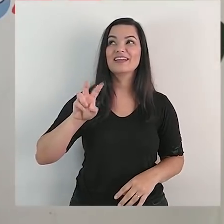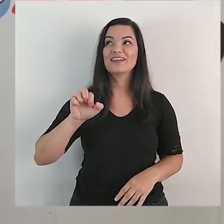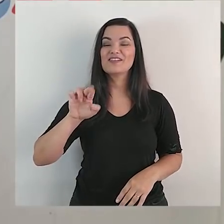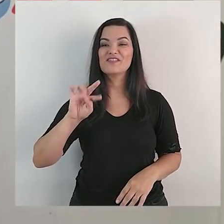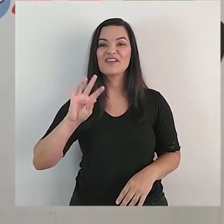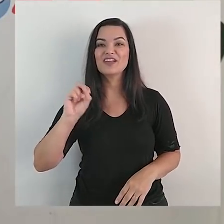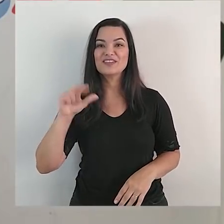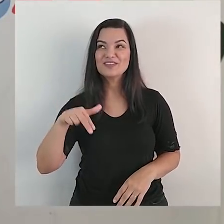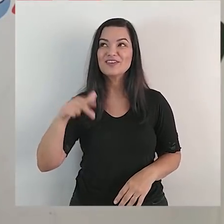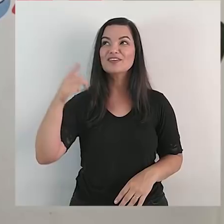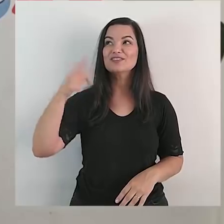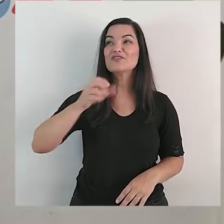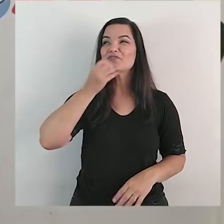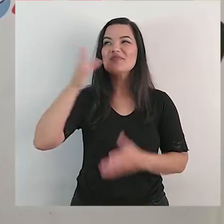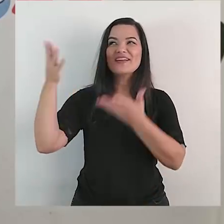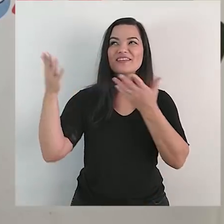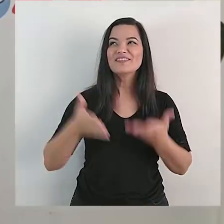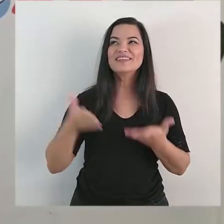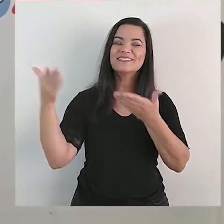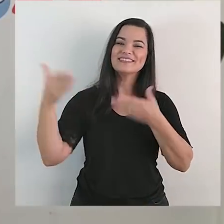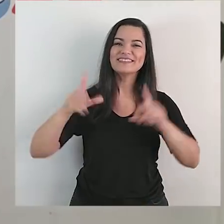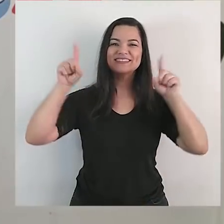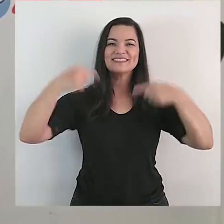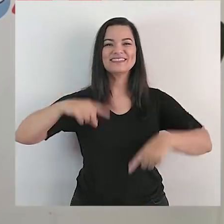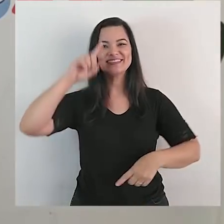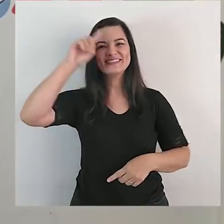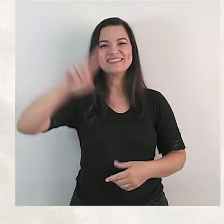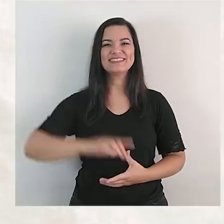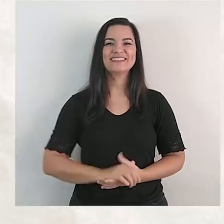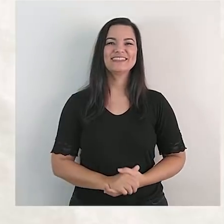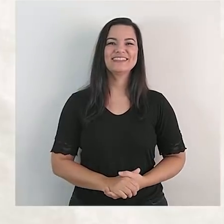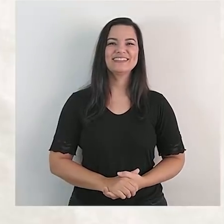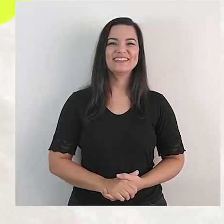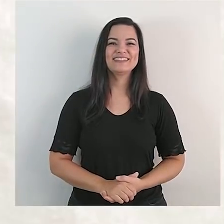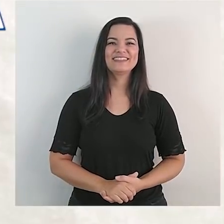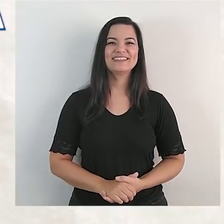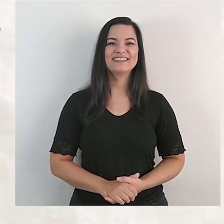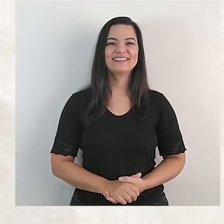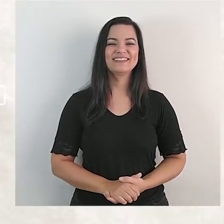você. Bem-vindo mais uma vez ao Desafio do Dia.